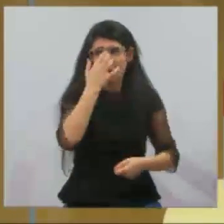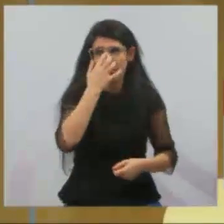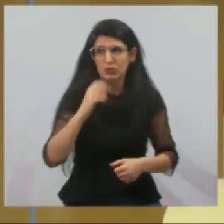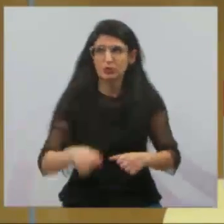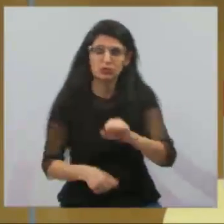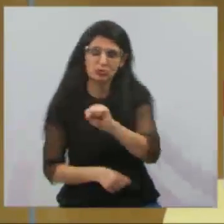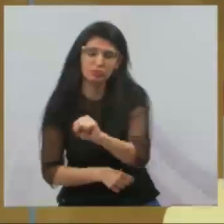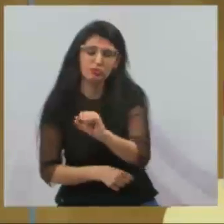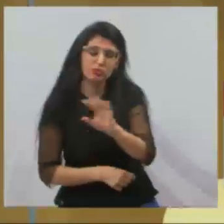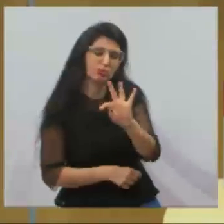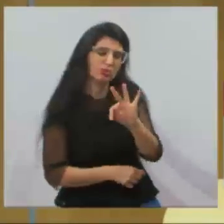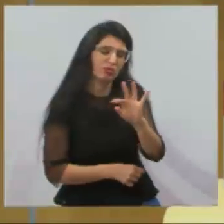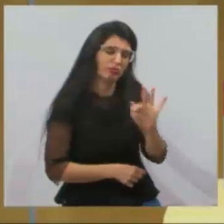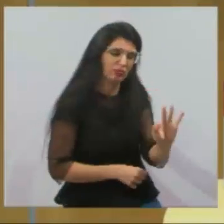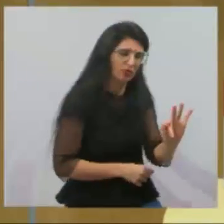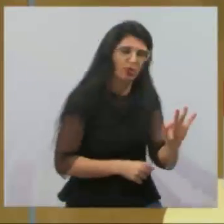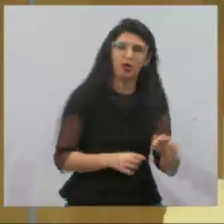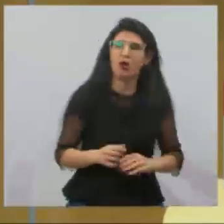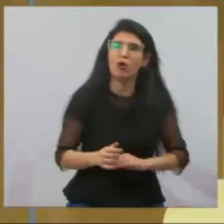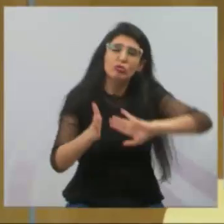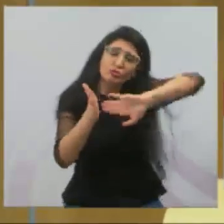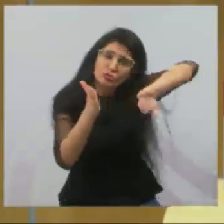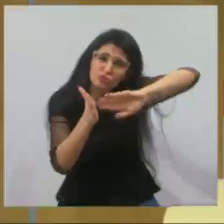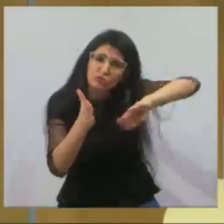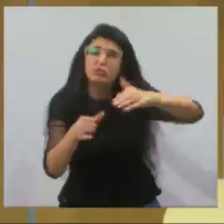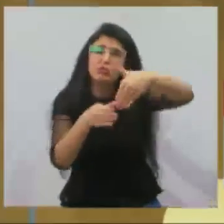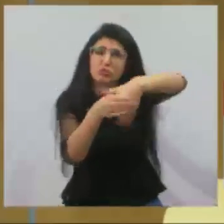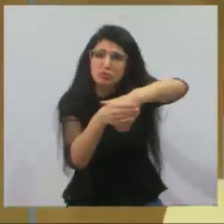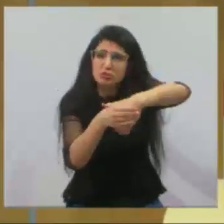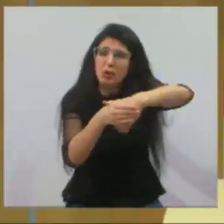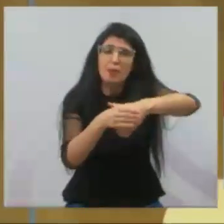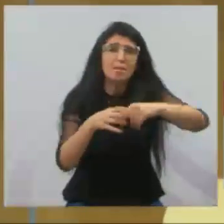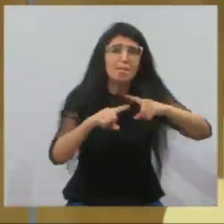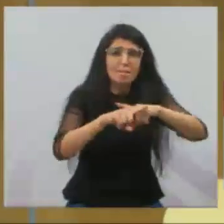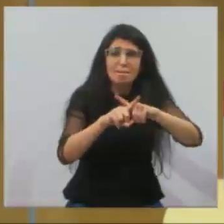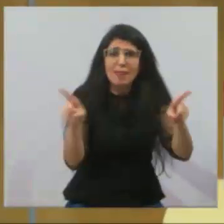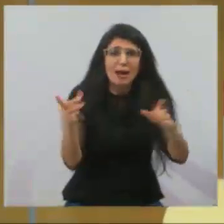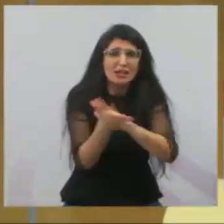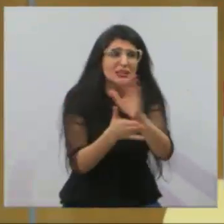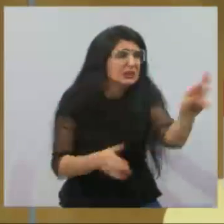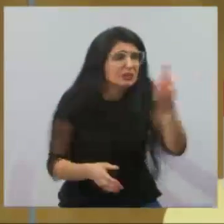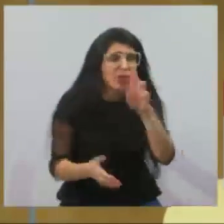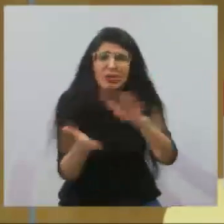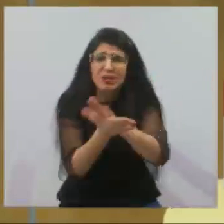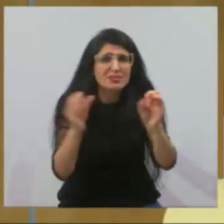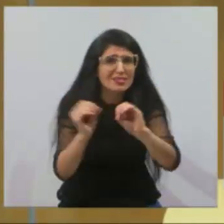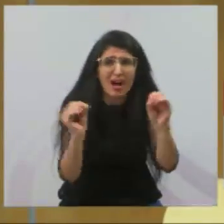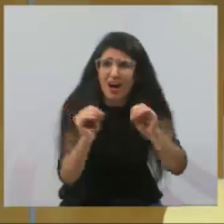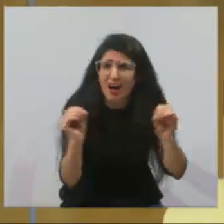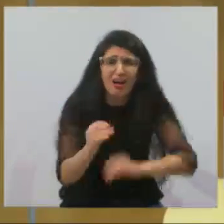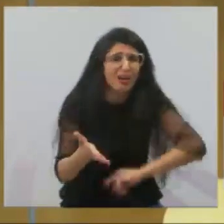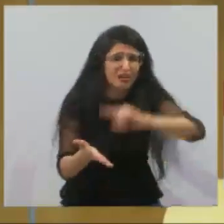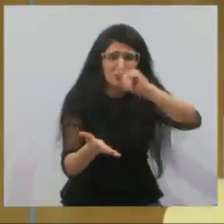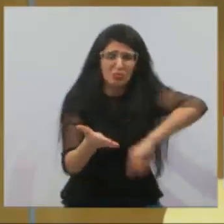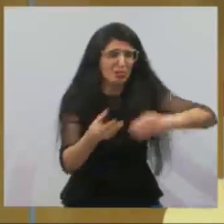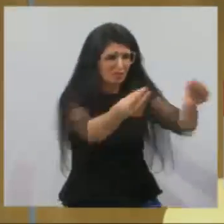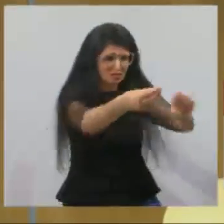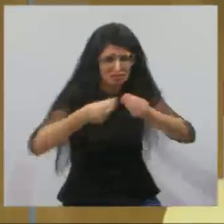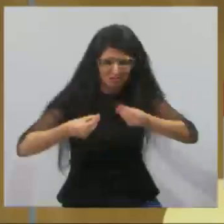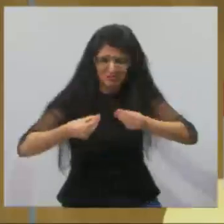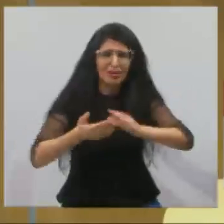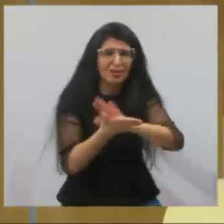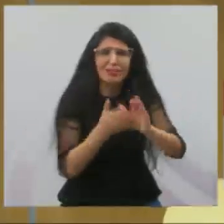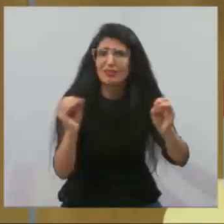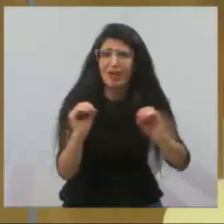liminar, suspendemos a votação e não saiu ainda essa liminar. Essa é a realidade. Agora, a preocupação,